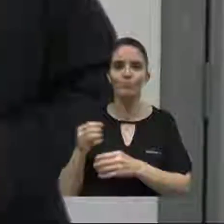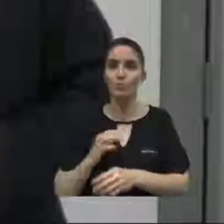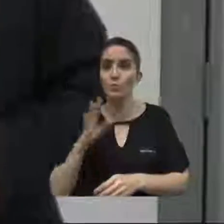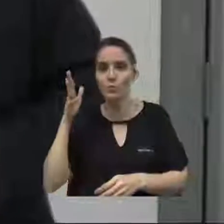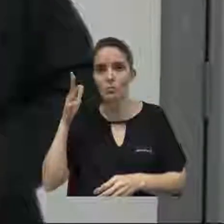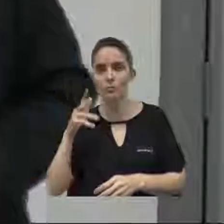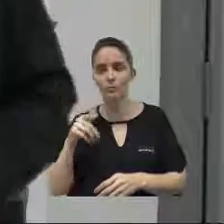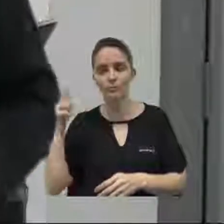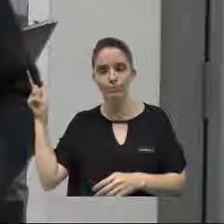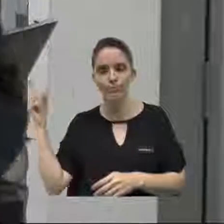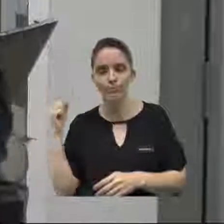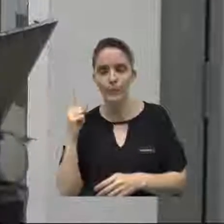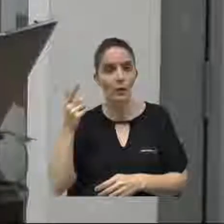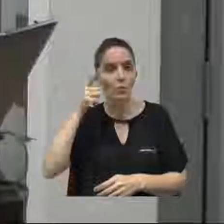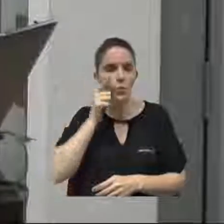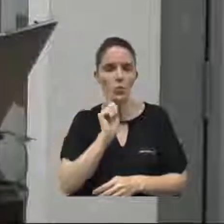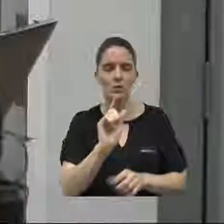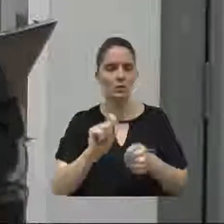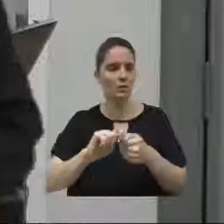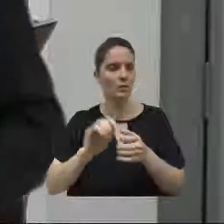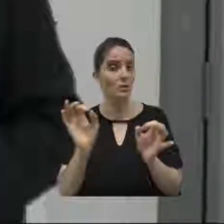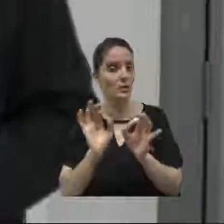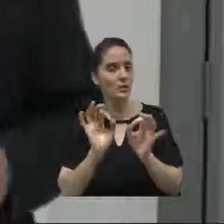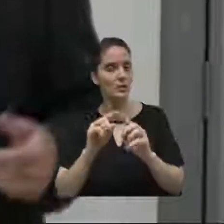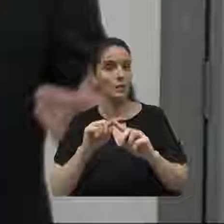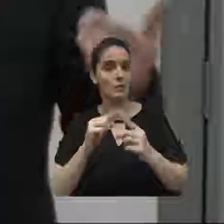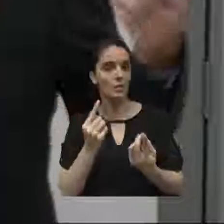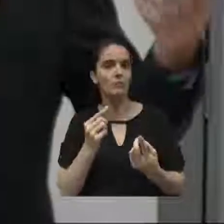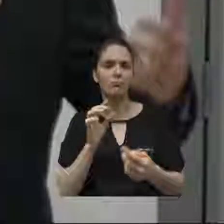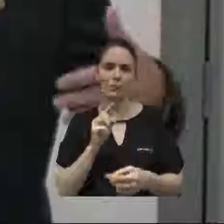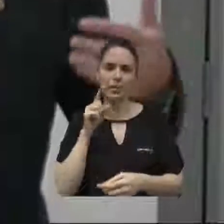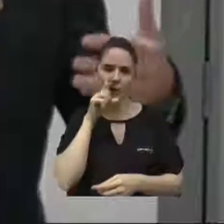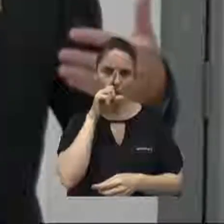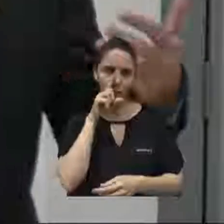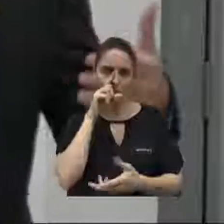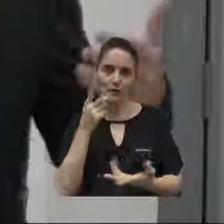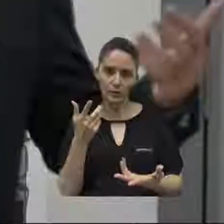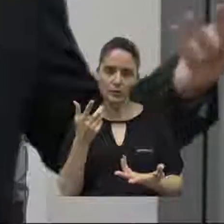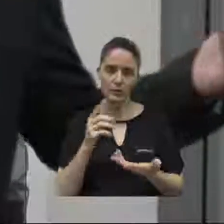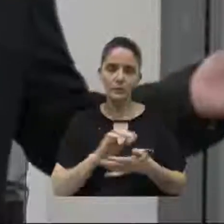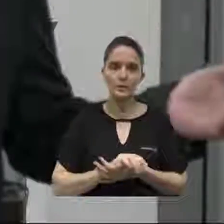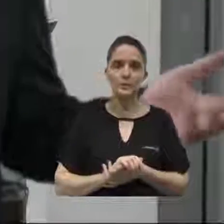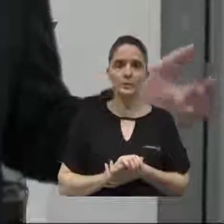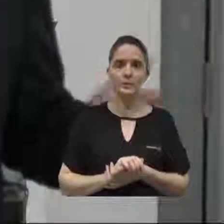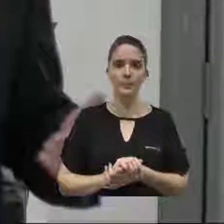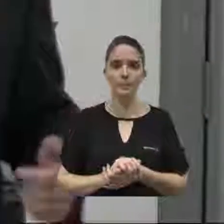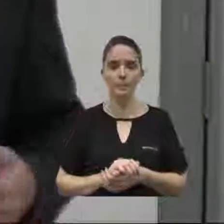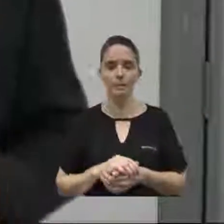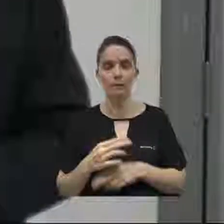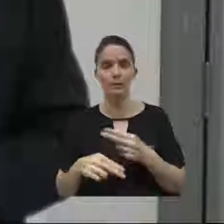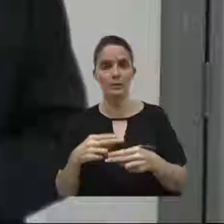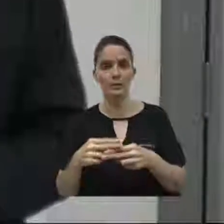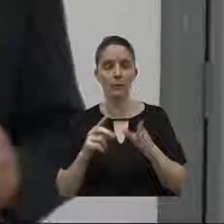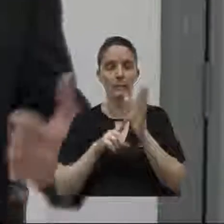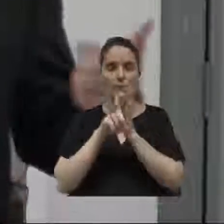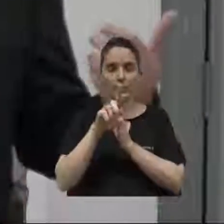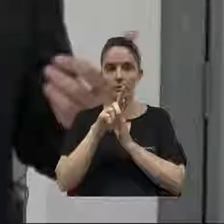esse requerimento, para a gente poder ter embasamento até, saber até que instâncias nós